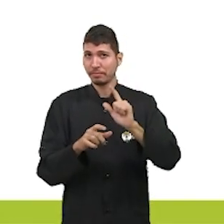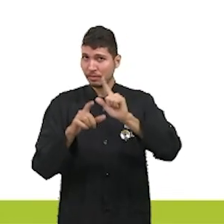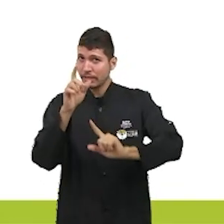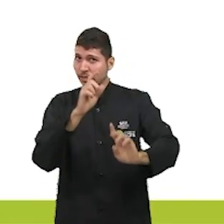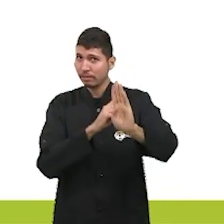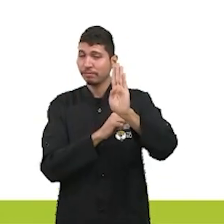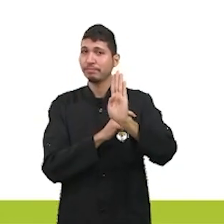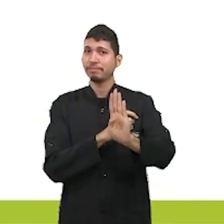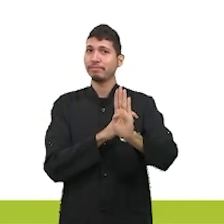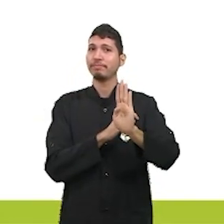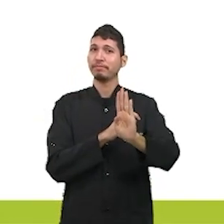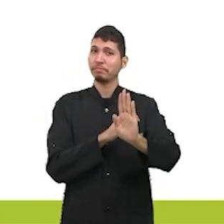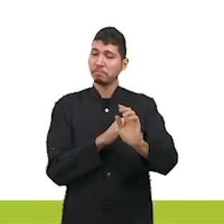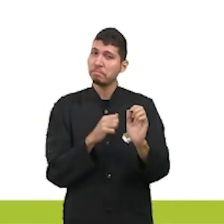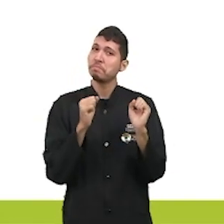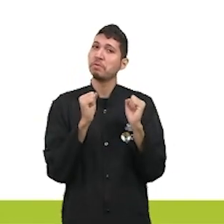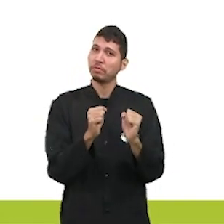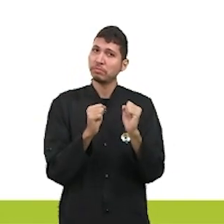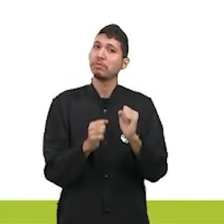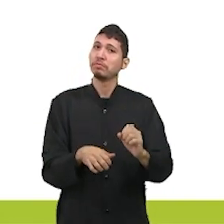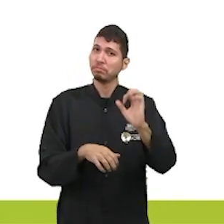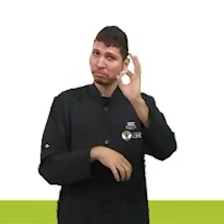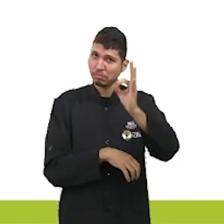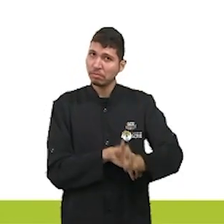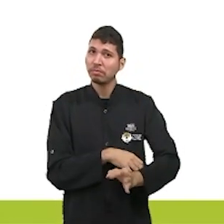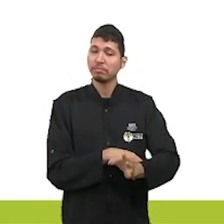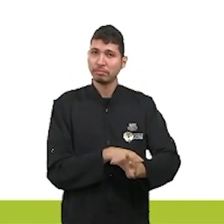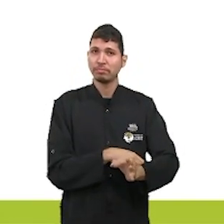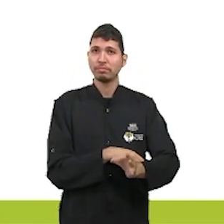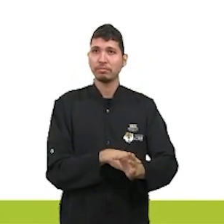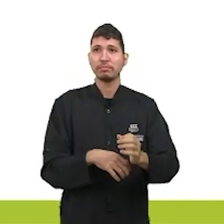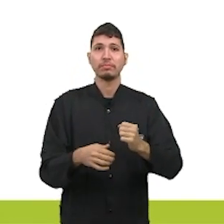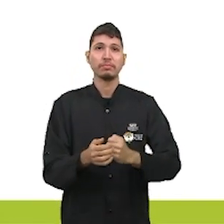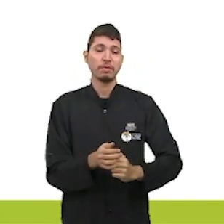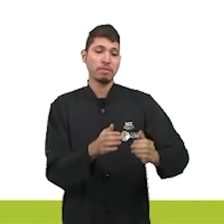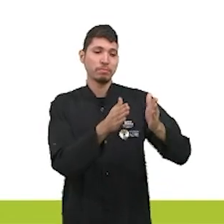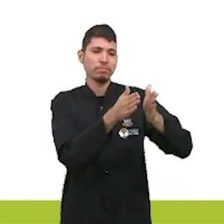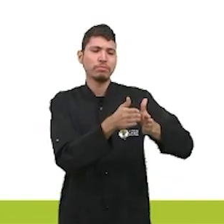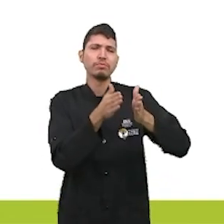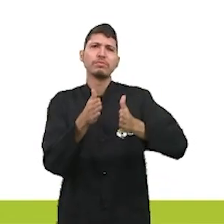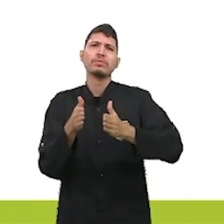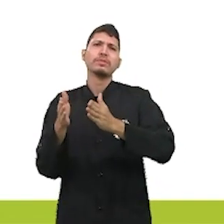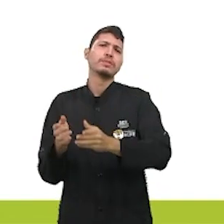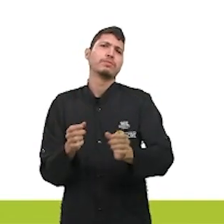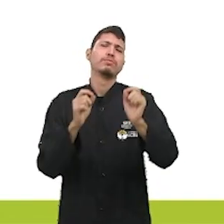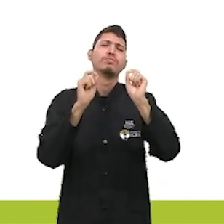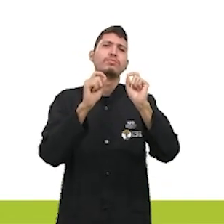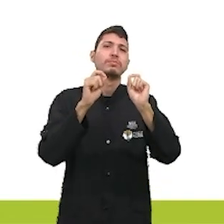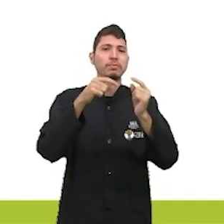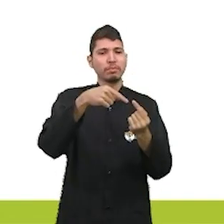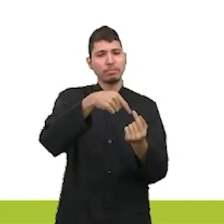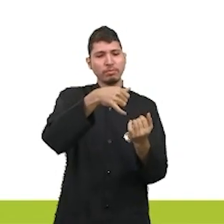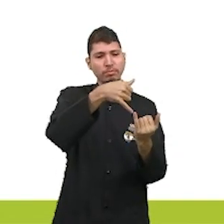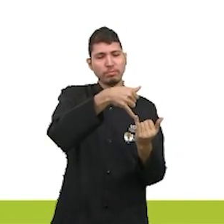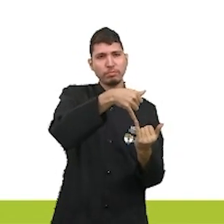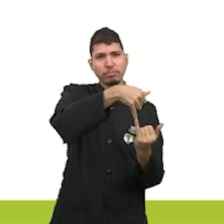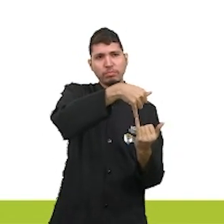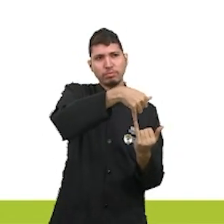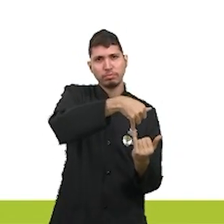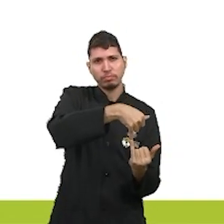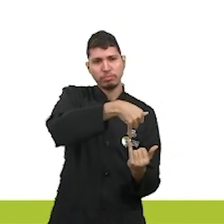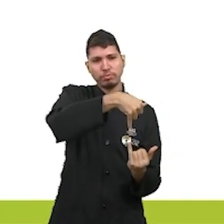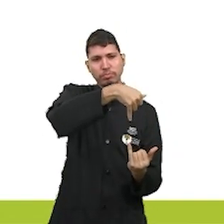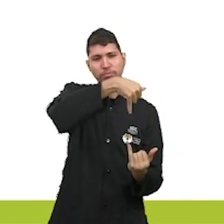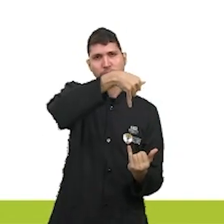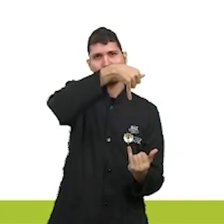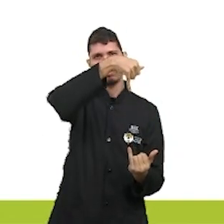uma das possíveis alternativas, ok? O que seria em série? Seria ligado do mesmo fio. É como se eu tivesse